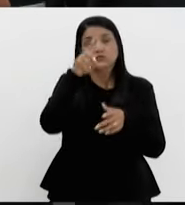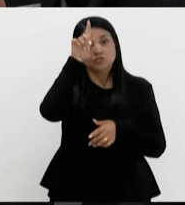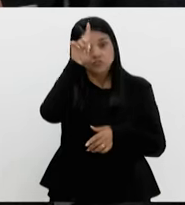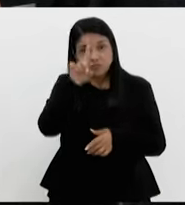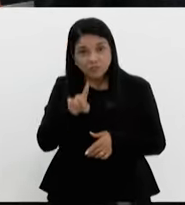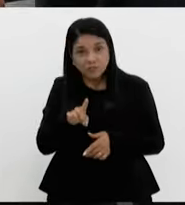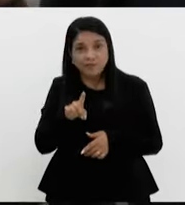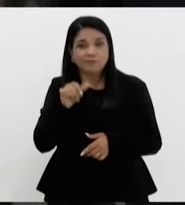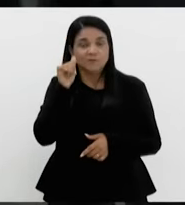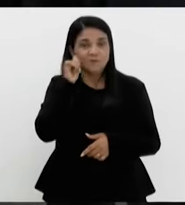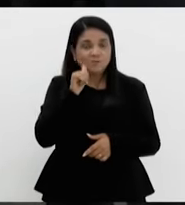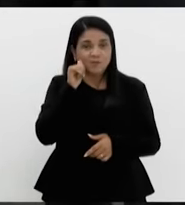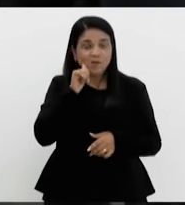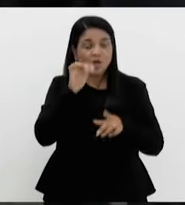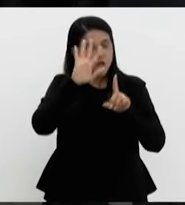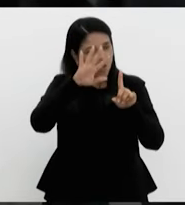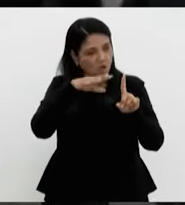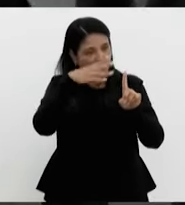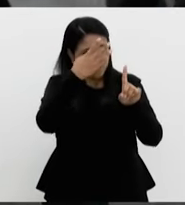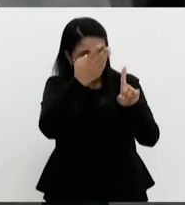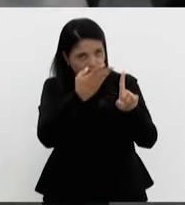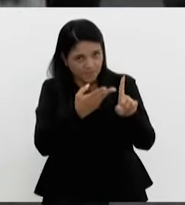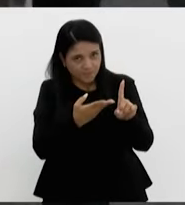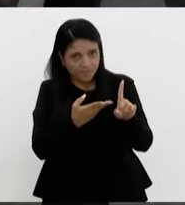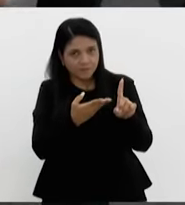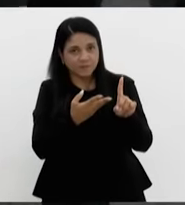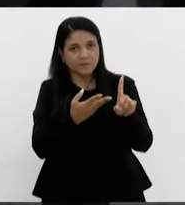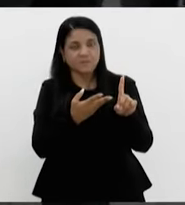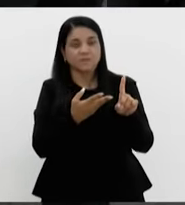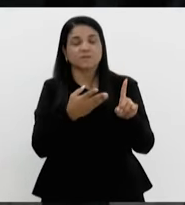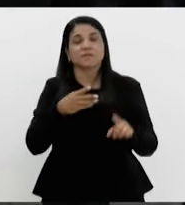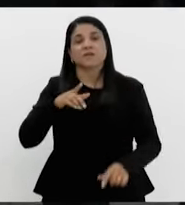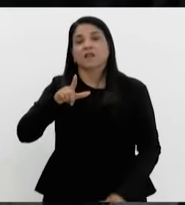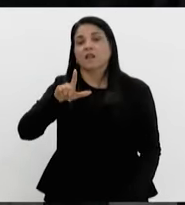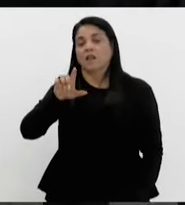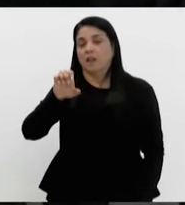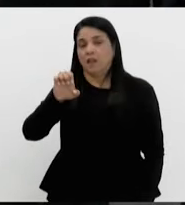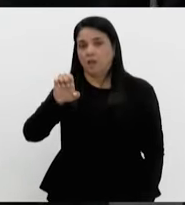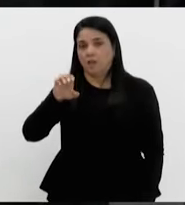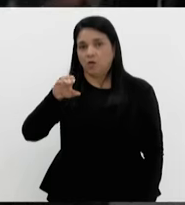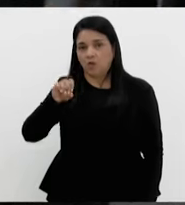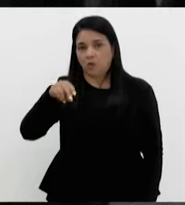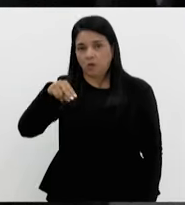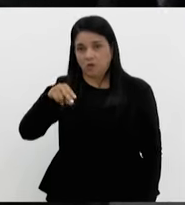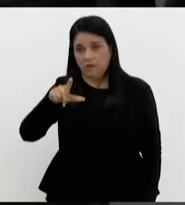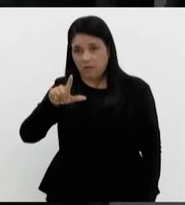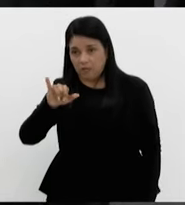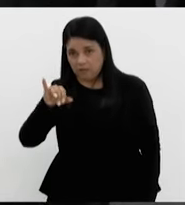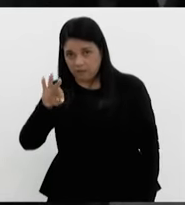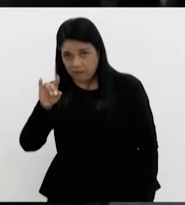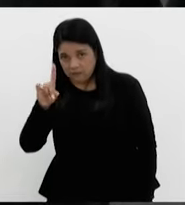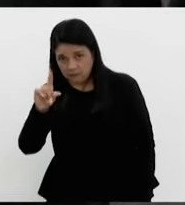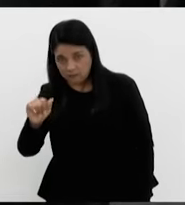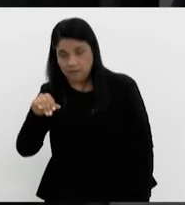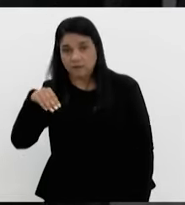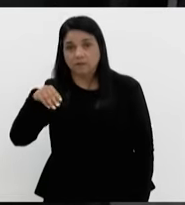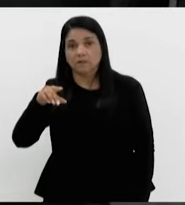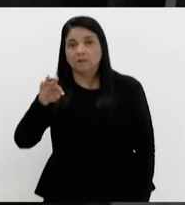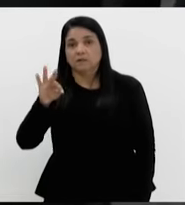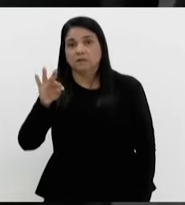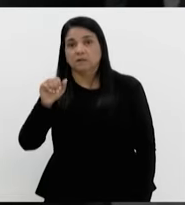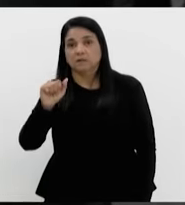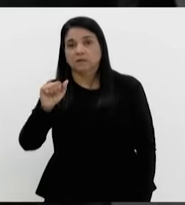Mulheres, uma homenagem, a homenagem Leolinda Daltro, que é uma homenagem da Comissão da Mulher,